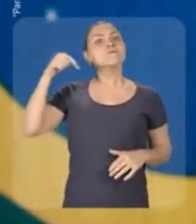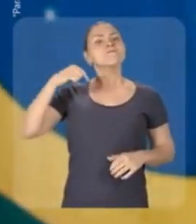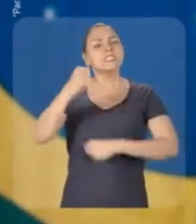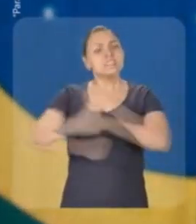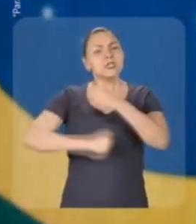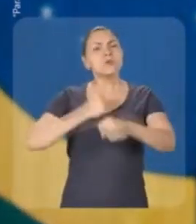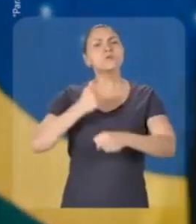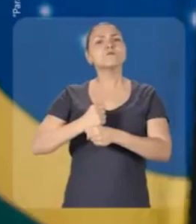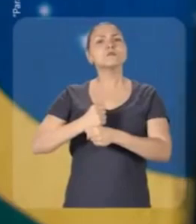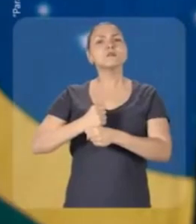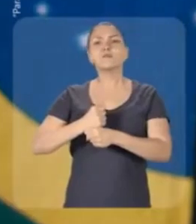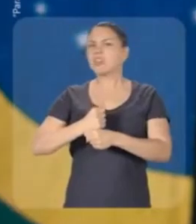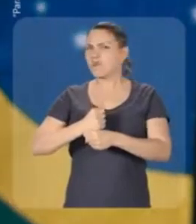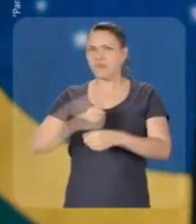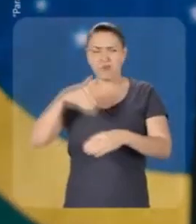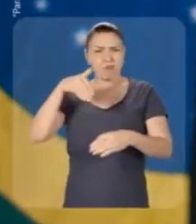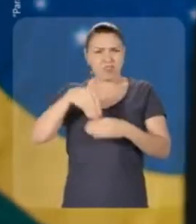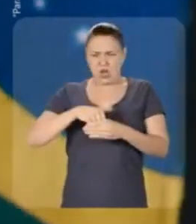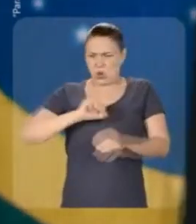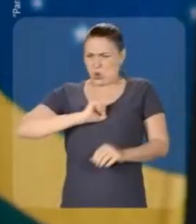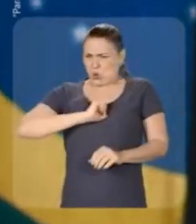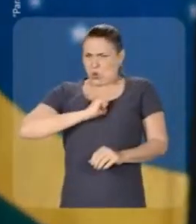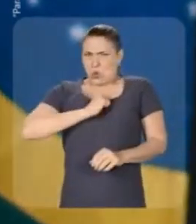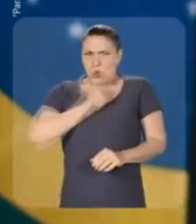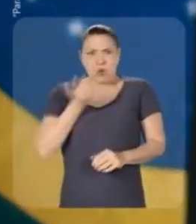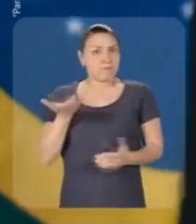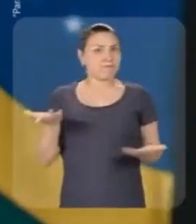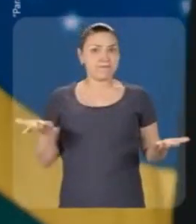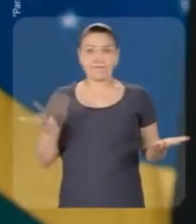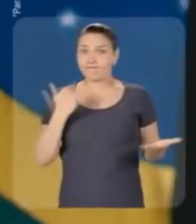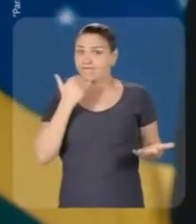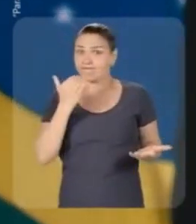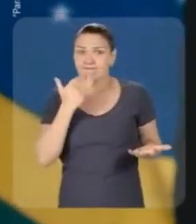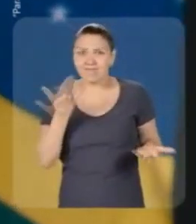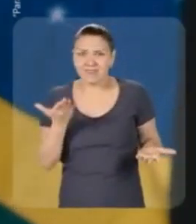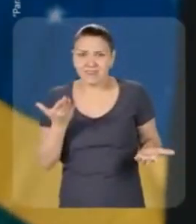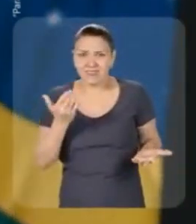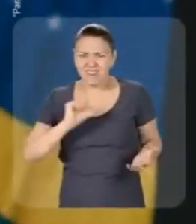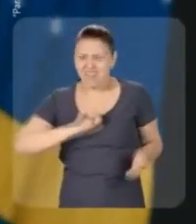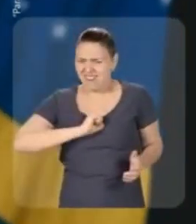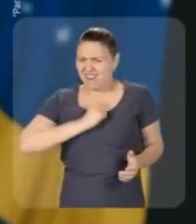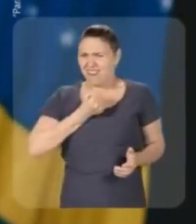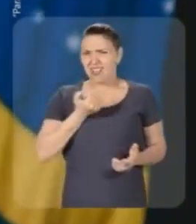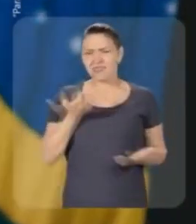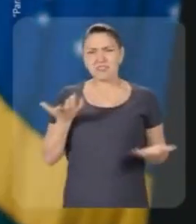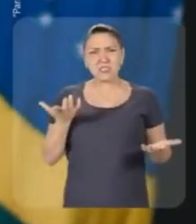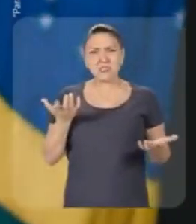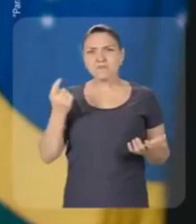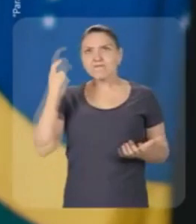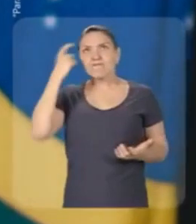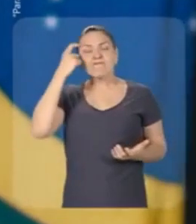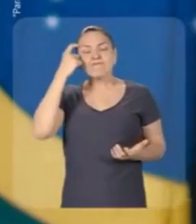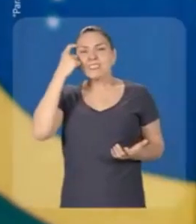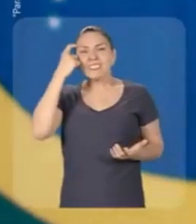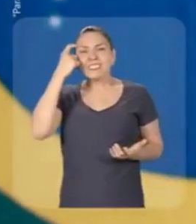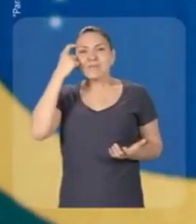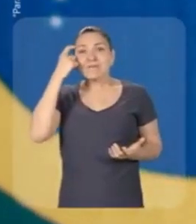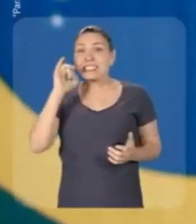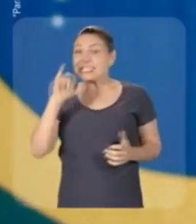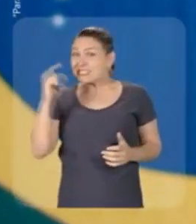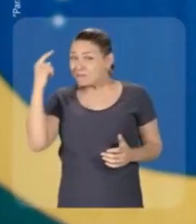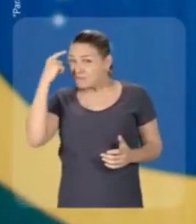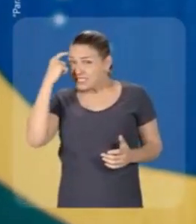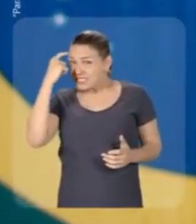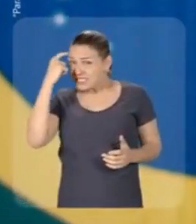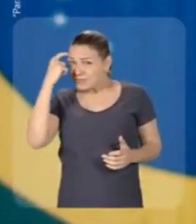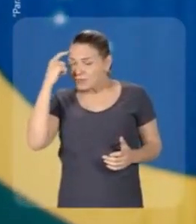decidi que nesse ano eu não vou votar com raiva. Com raiva a gente não pensa. E quando a gente